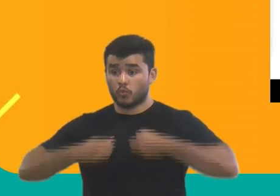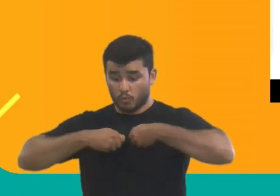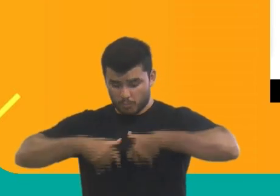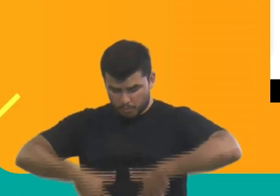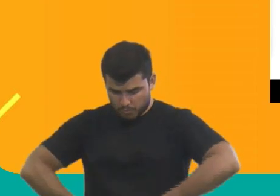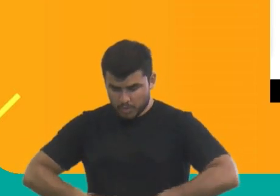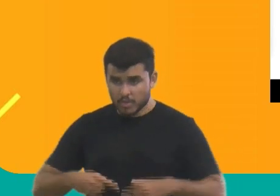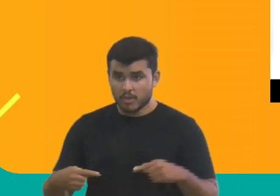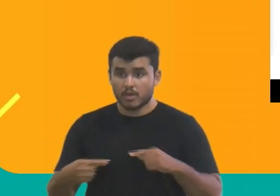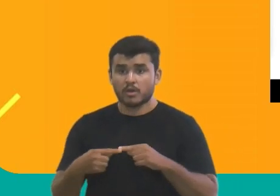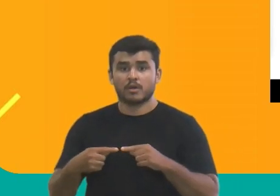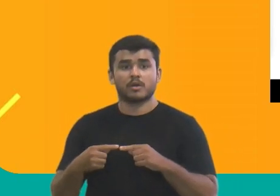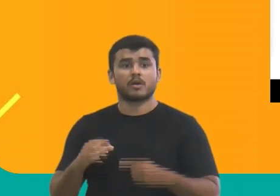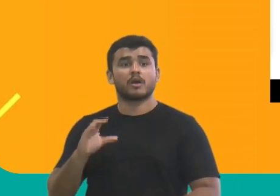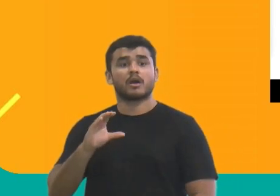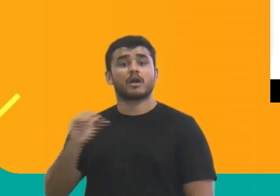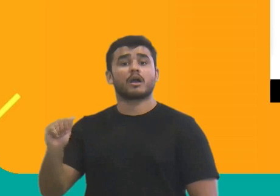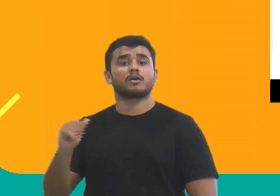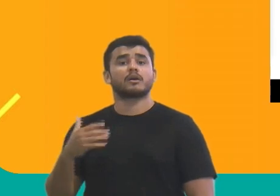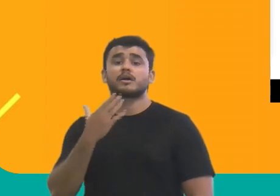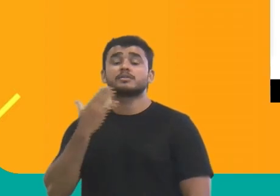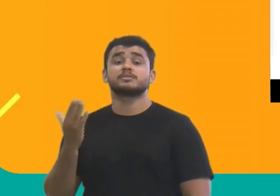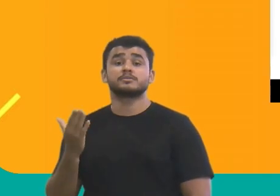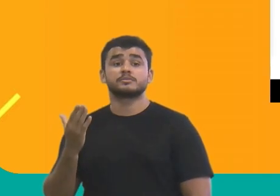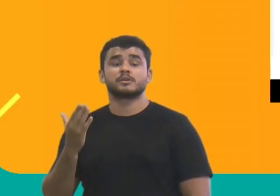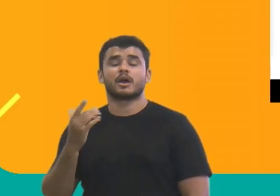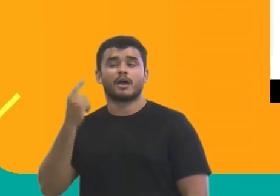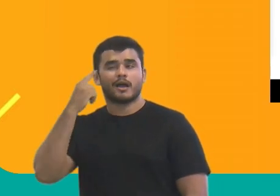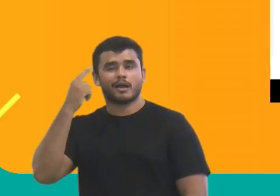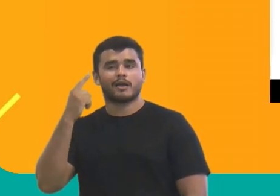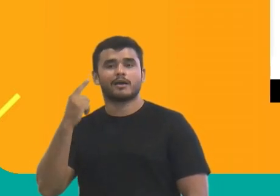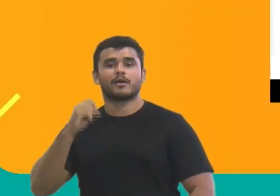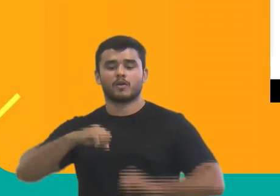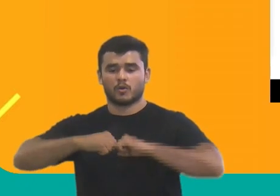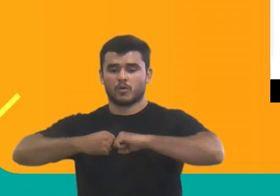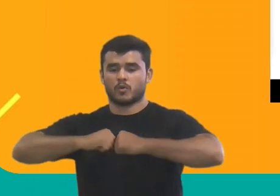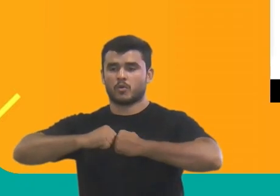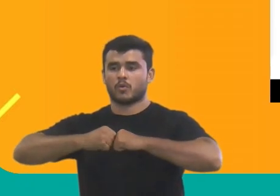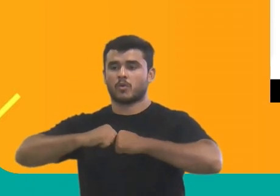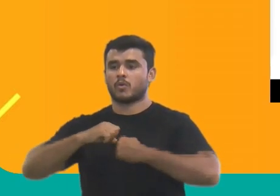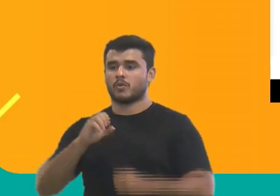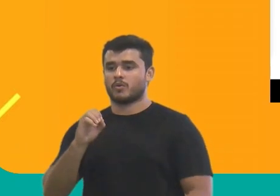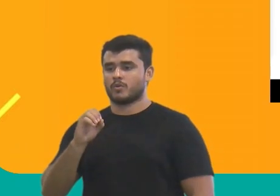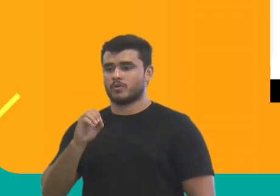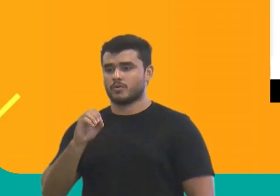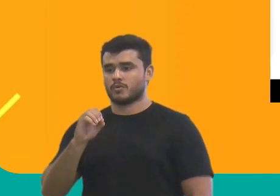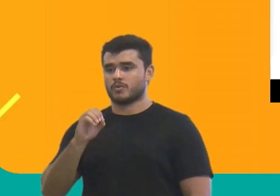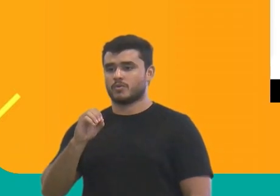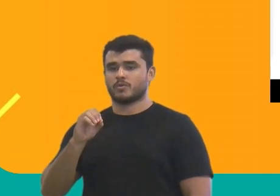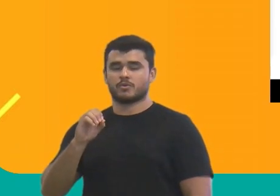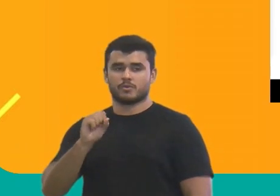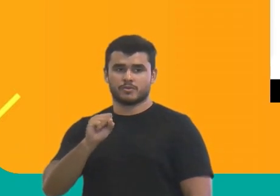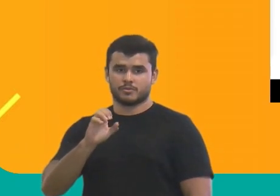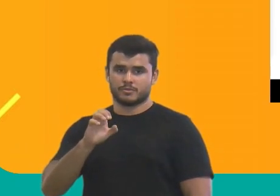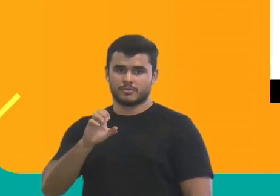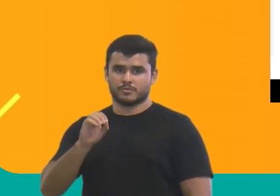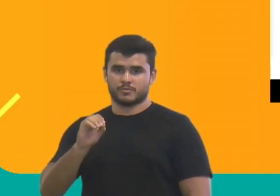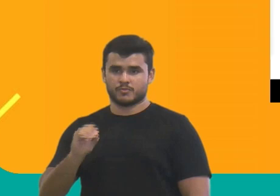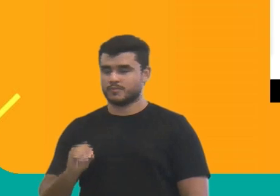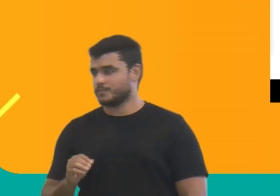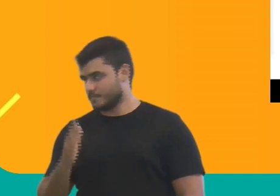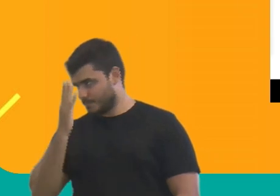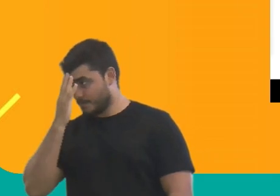de cálcio? Simplesmente, a resposta aí tem é. Tranquilinho?